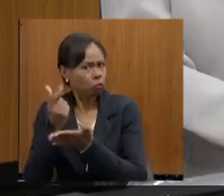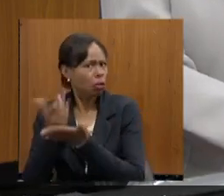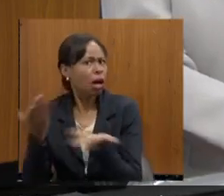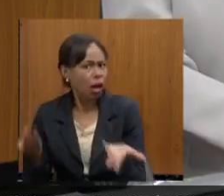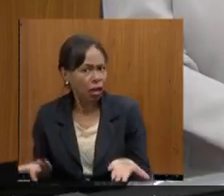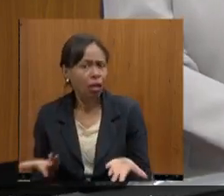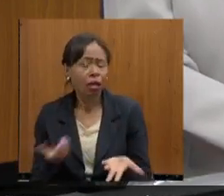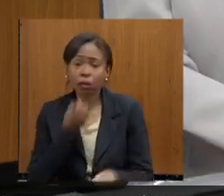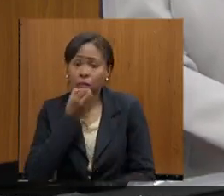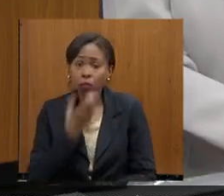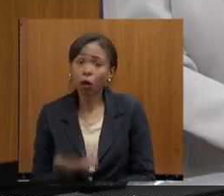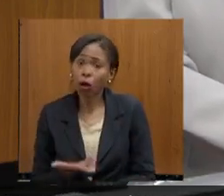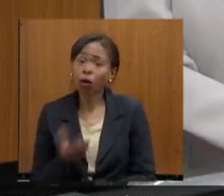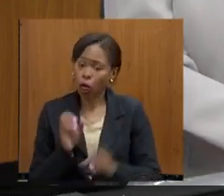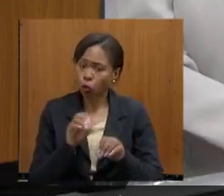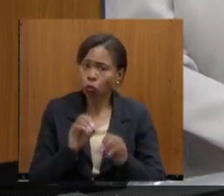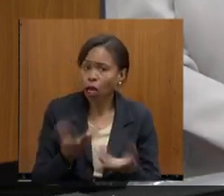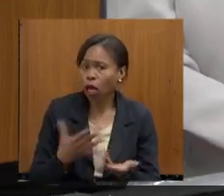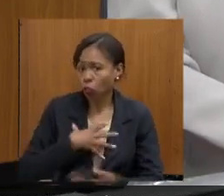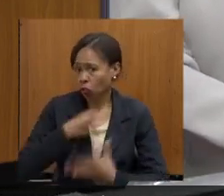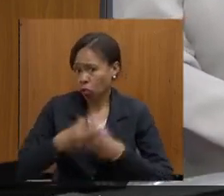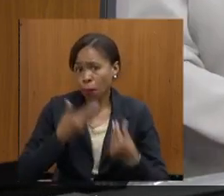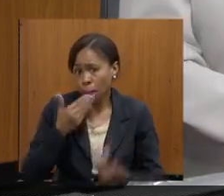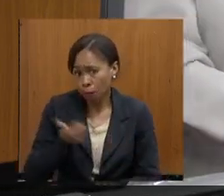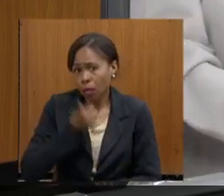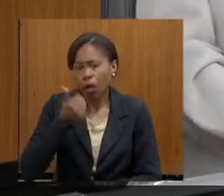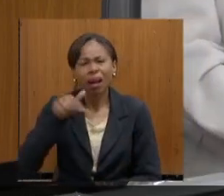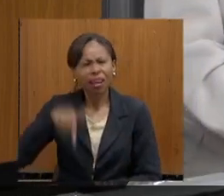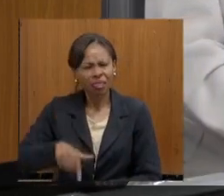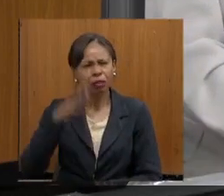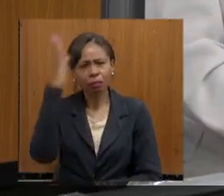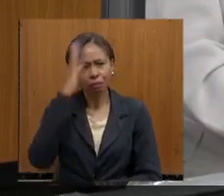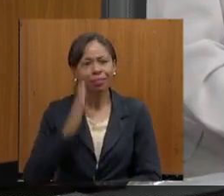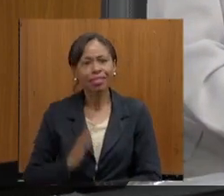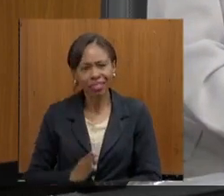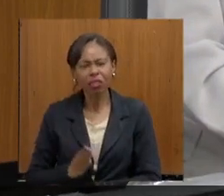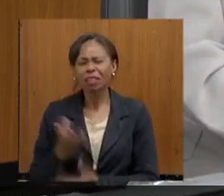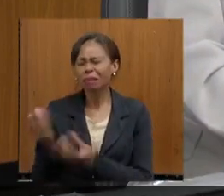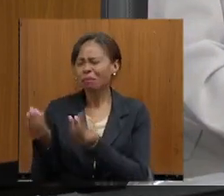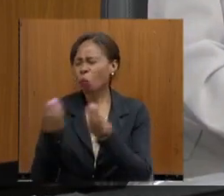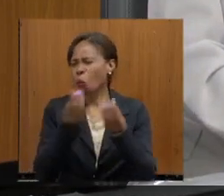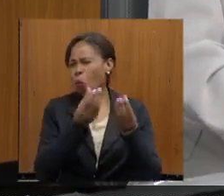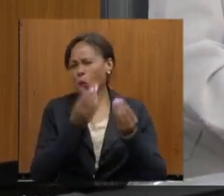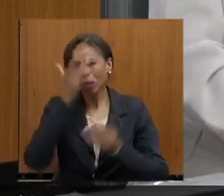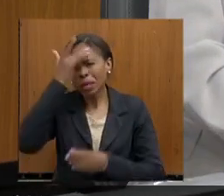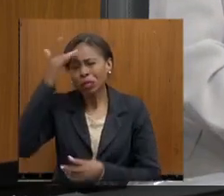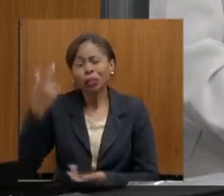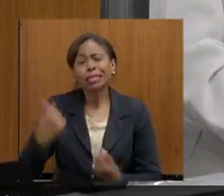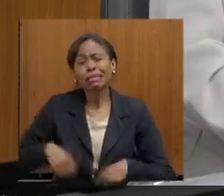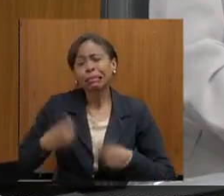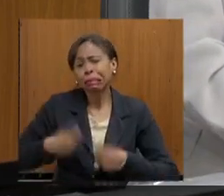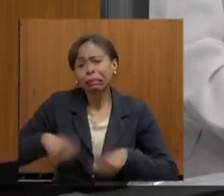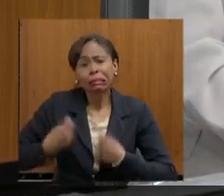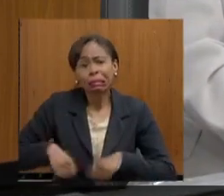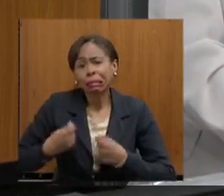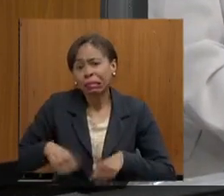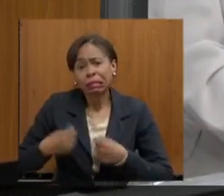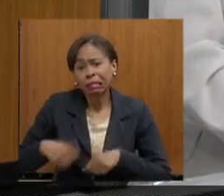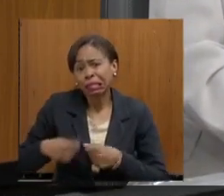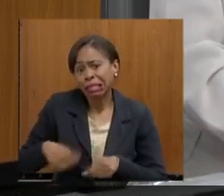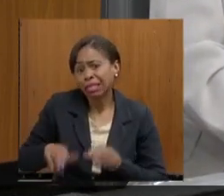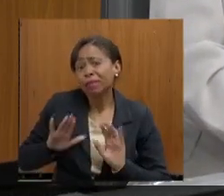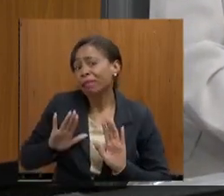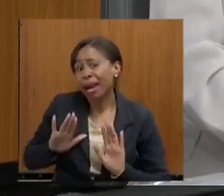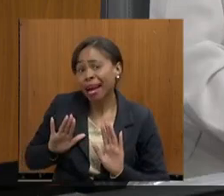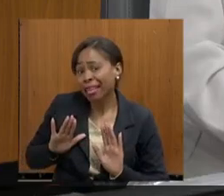roupa os filhos Eu costumo dizer que aqui no Brasil tem muita gente passando necessidade sentado em cima do outro e ali